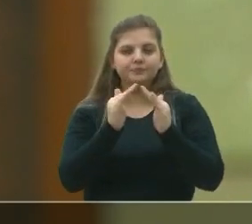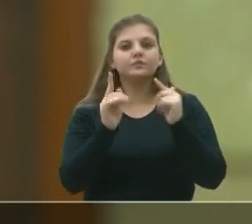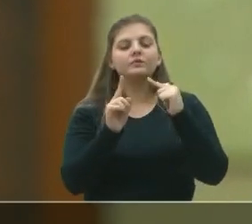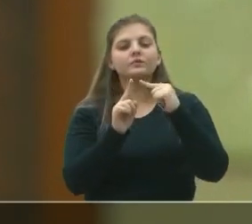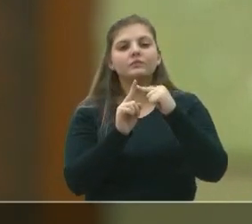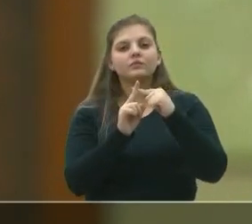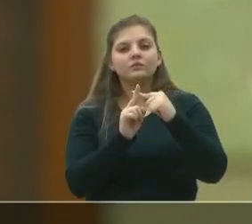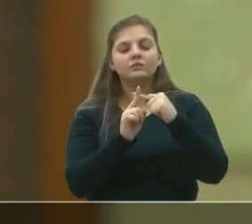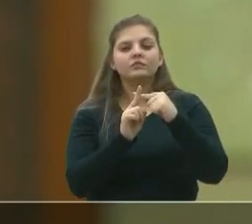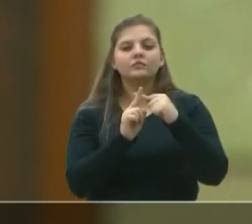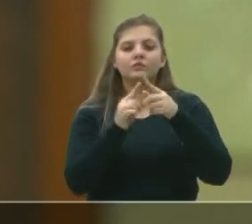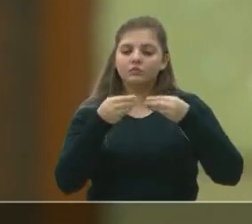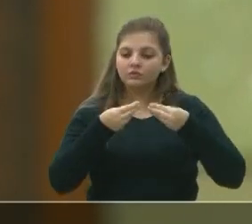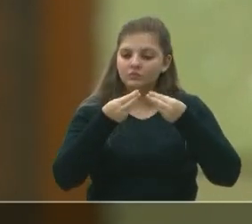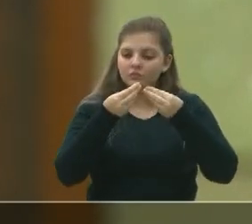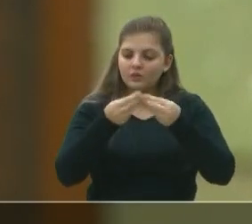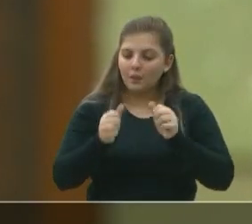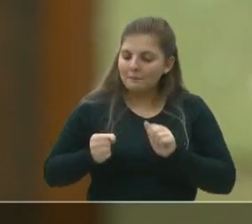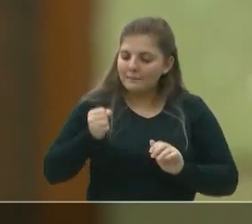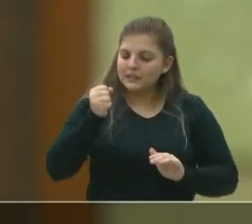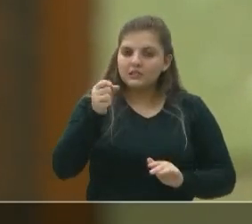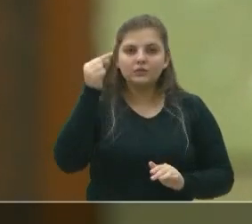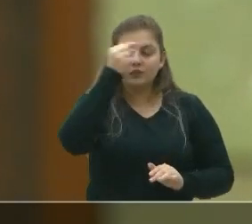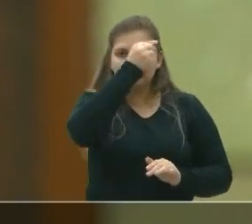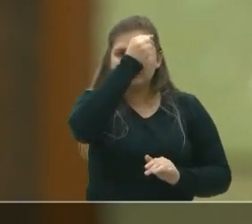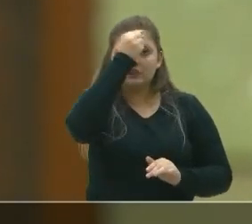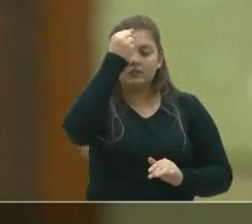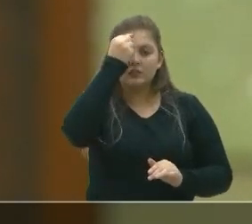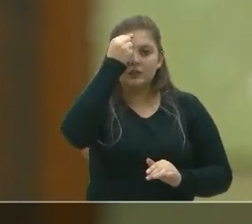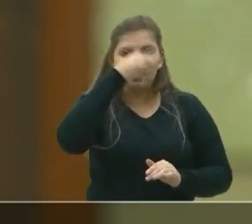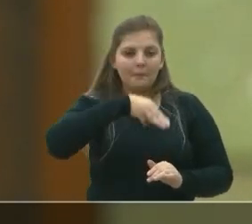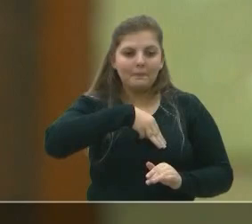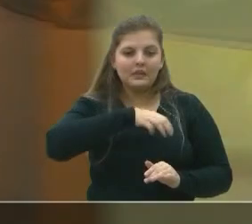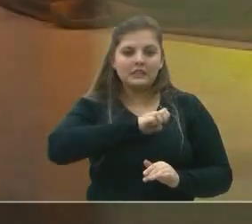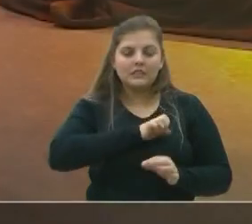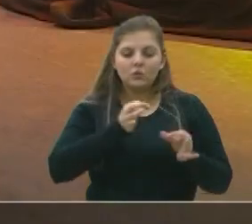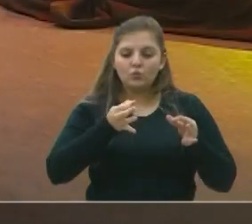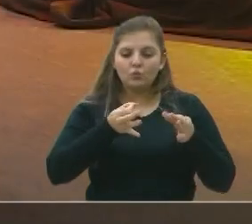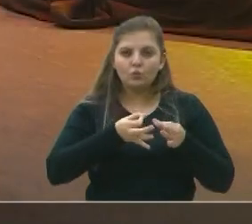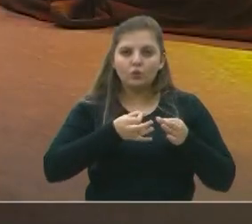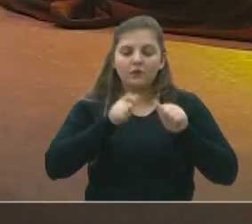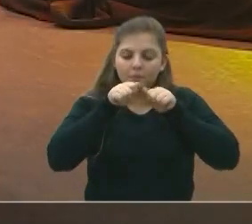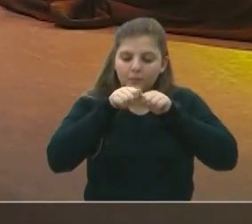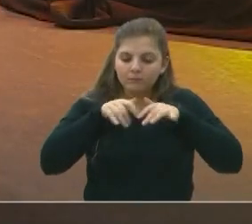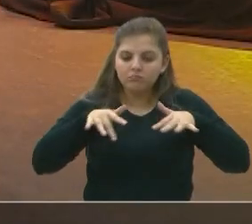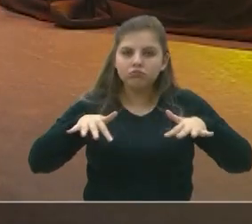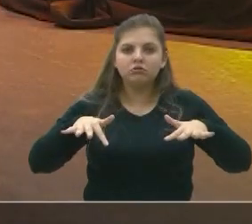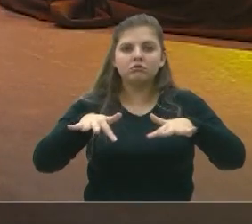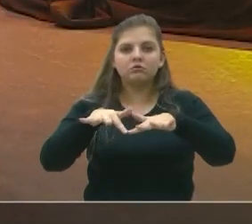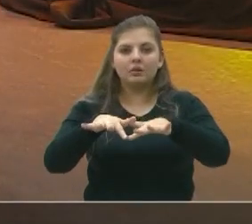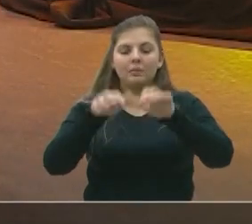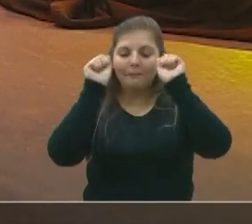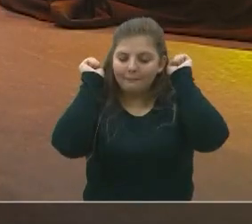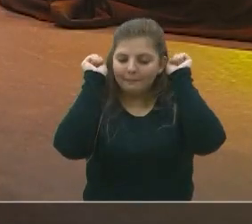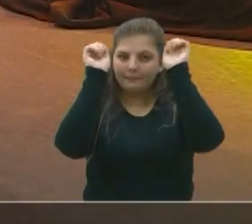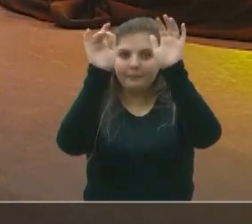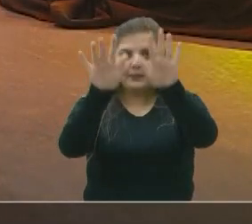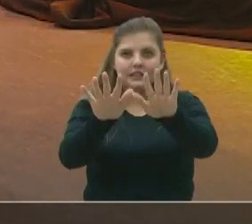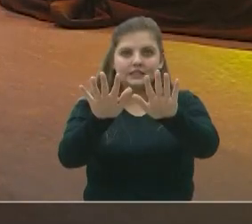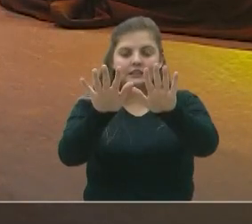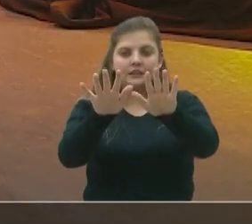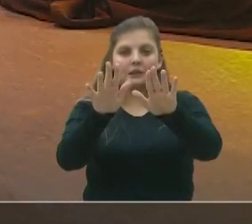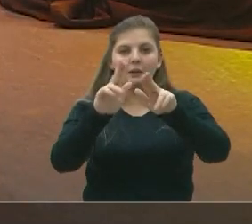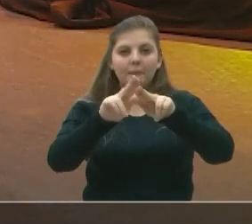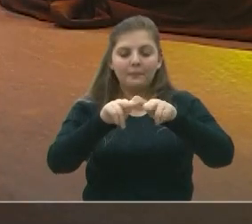igreja, dai-lhe santos pastores e dignos ministros. Derramai as vossas bênçãos sobre o